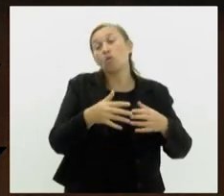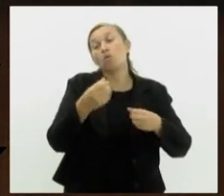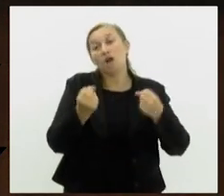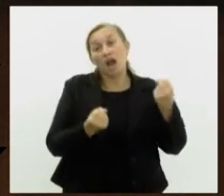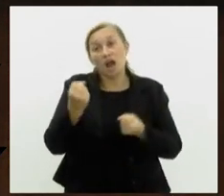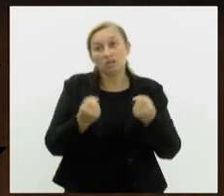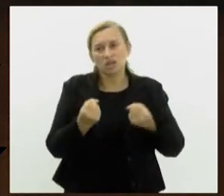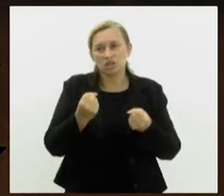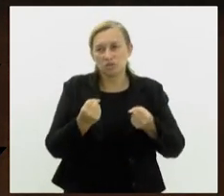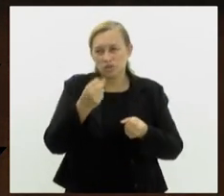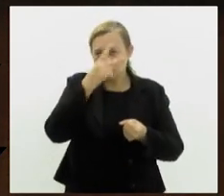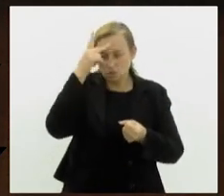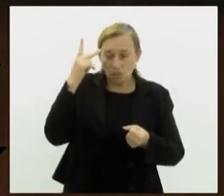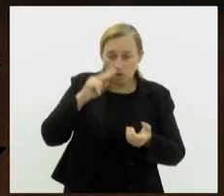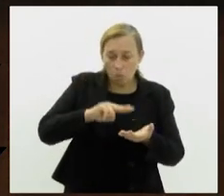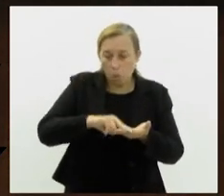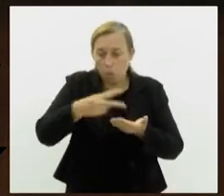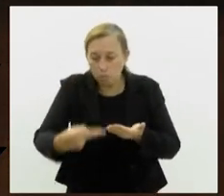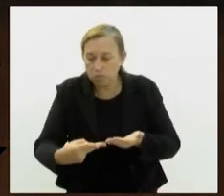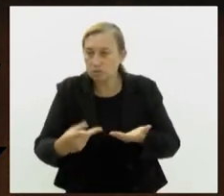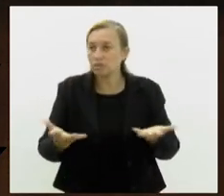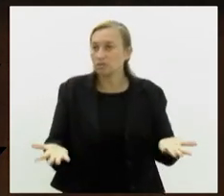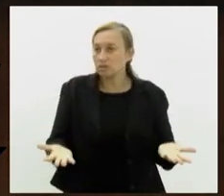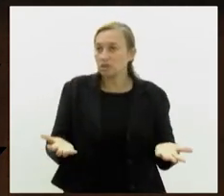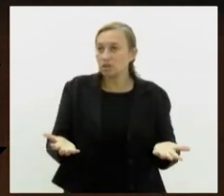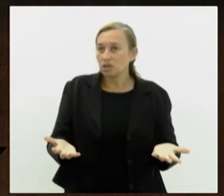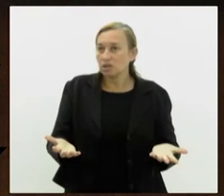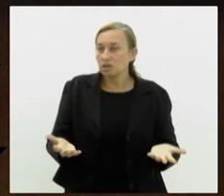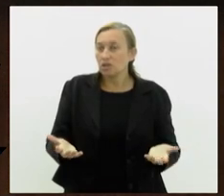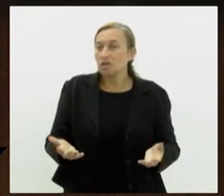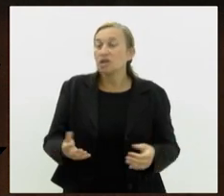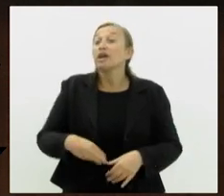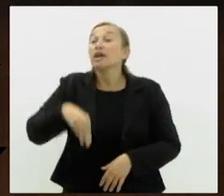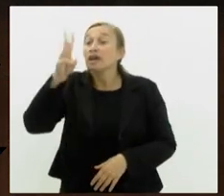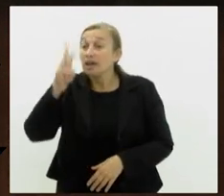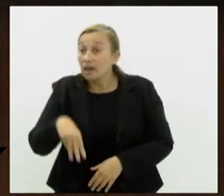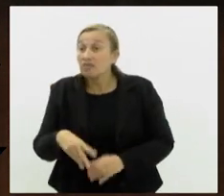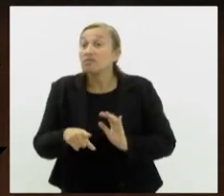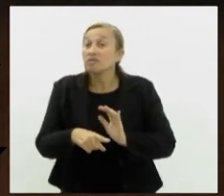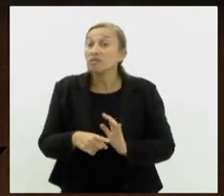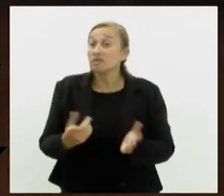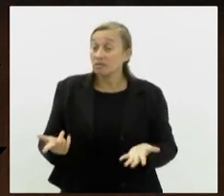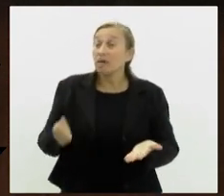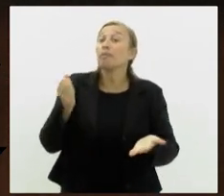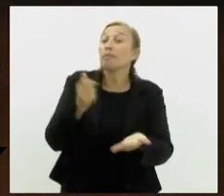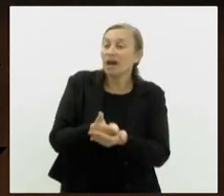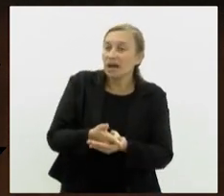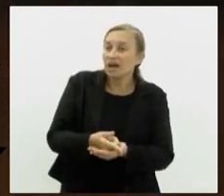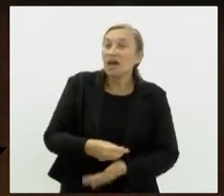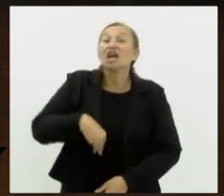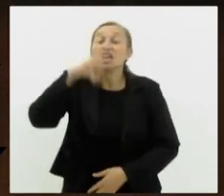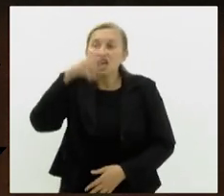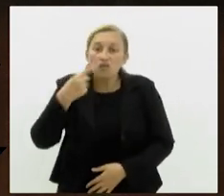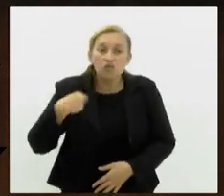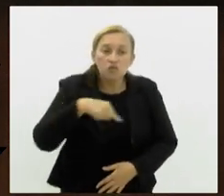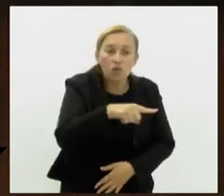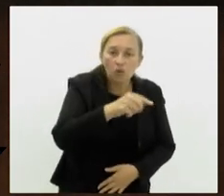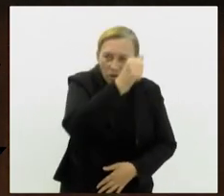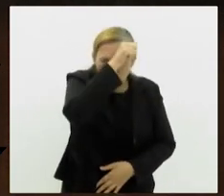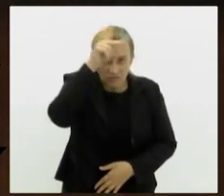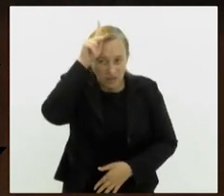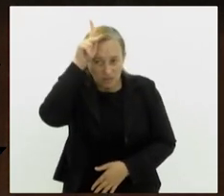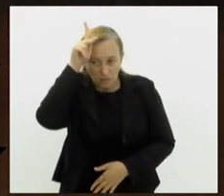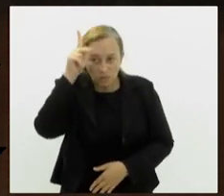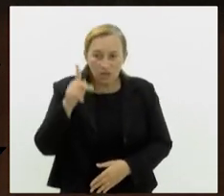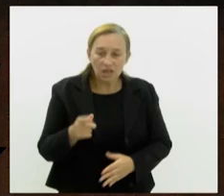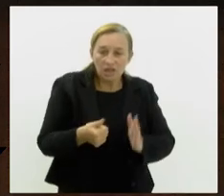prefeitura entregou a esse cidadão o lacre do pátio legal? Quem foi na prefeitura que deu a ele o adesivo para